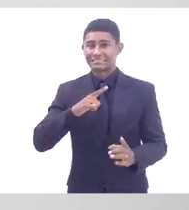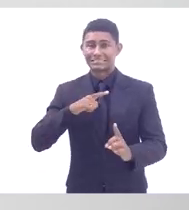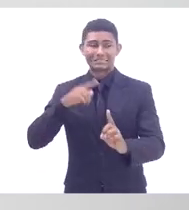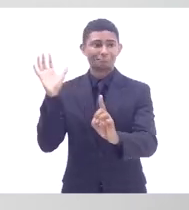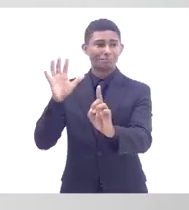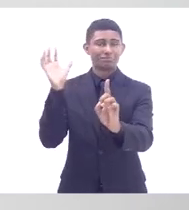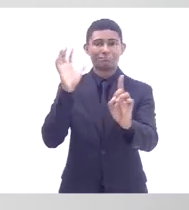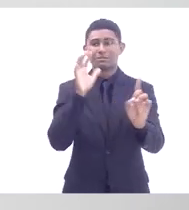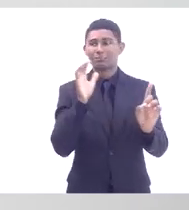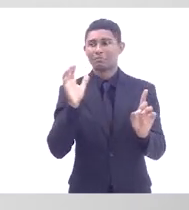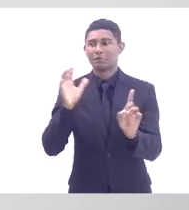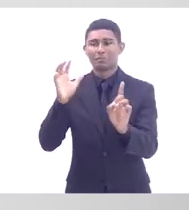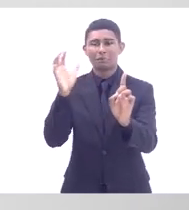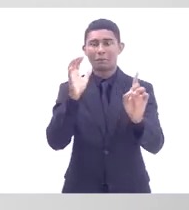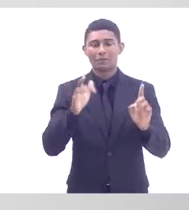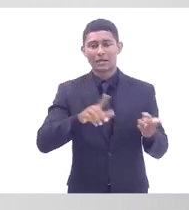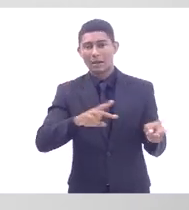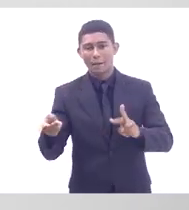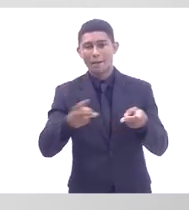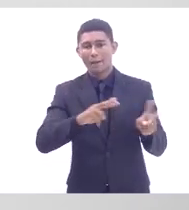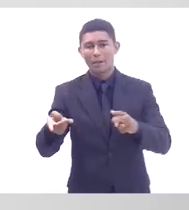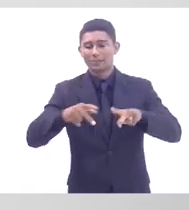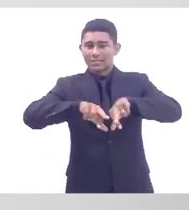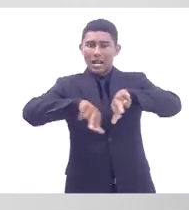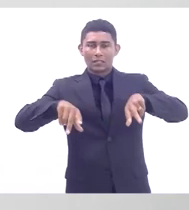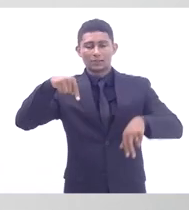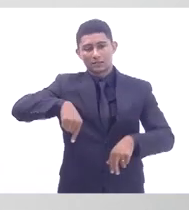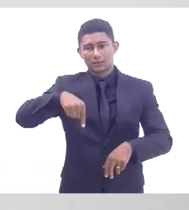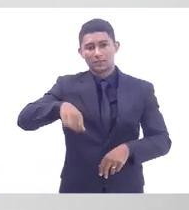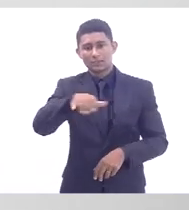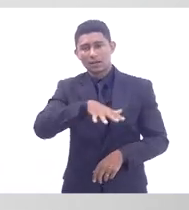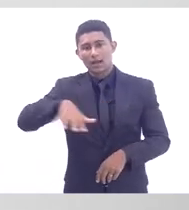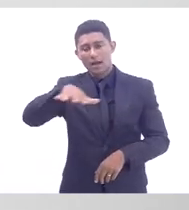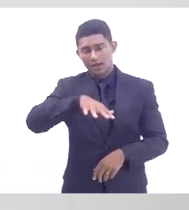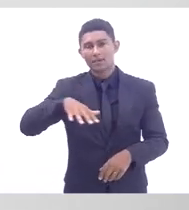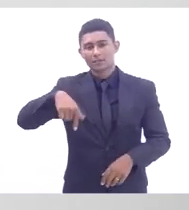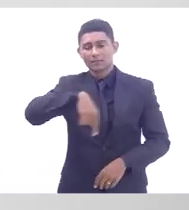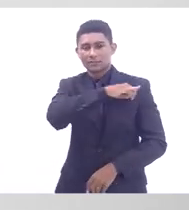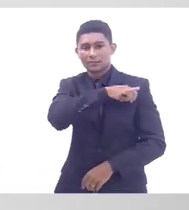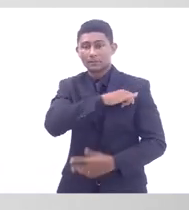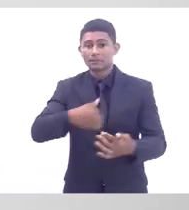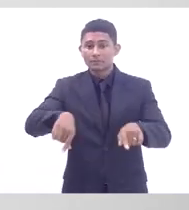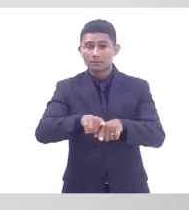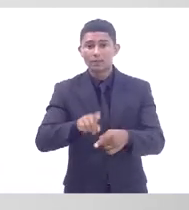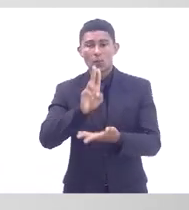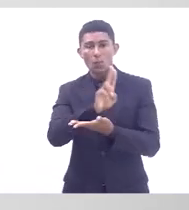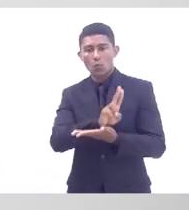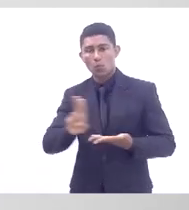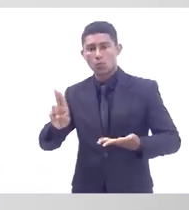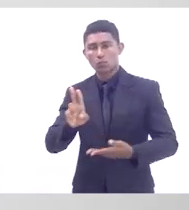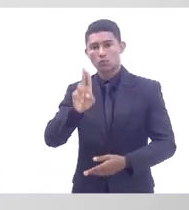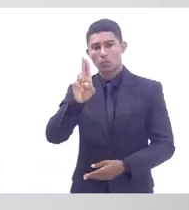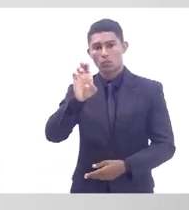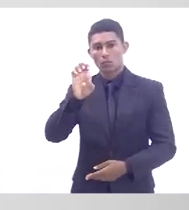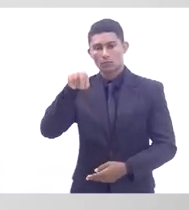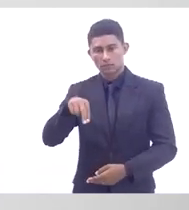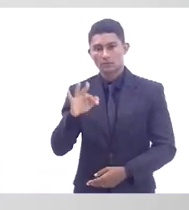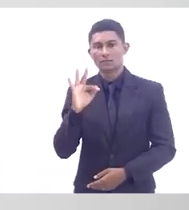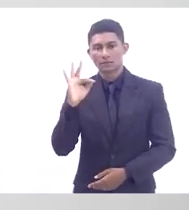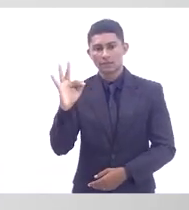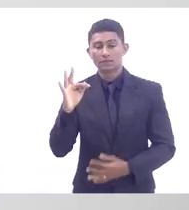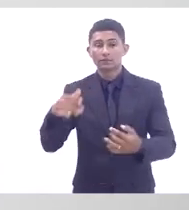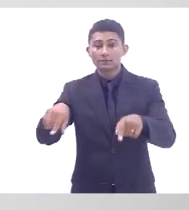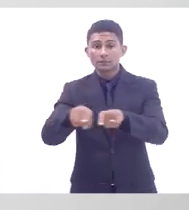sobre diferentes áreas do Poder Público do Estado do Rio de Janeiro e também da UENF além disso a gente no último período viu e